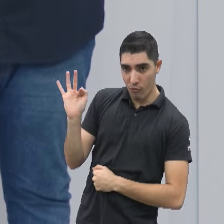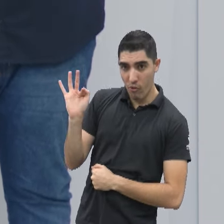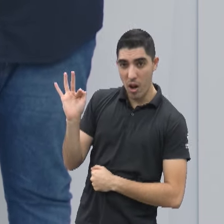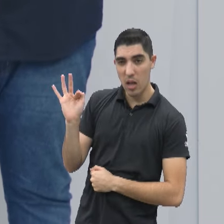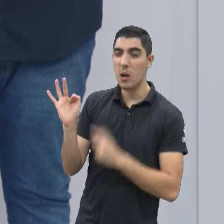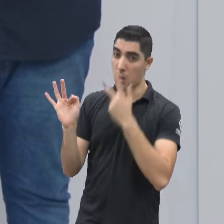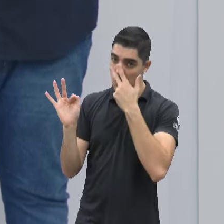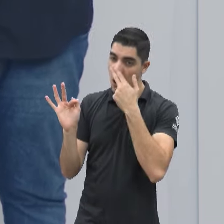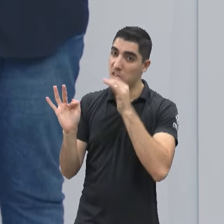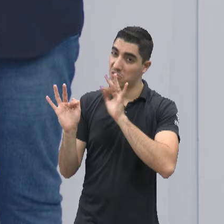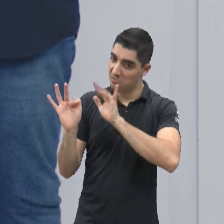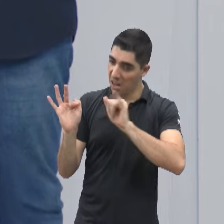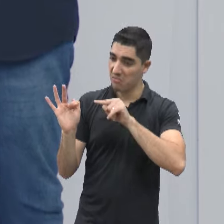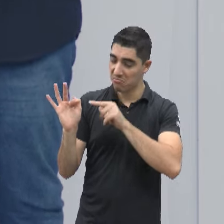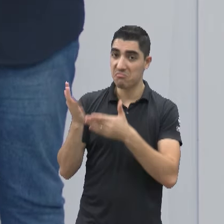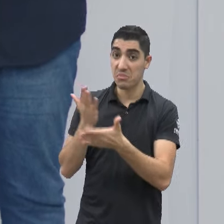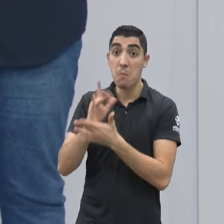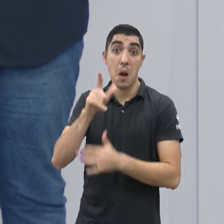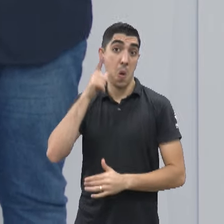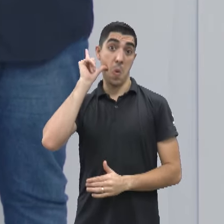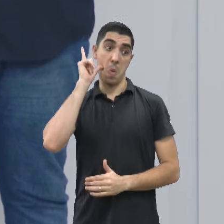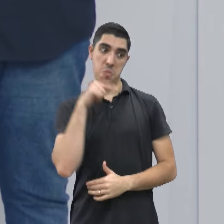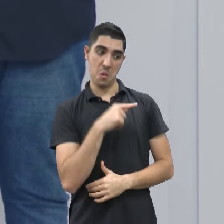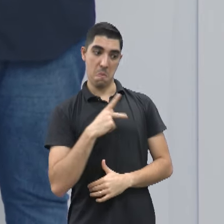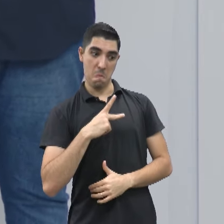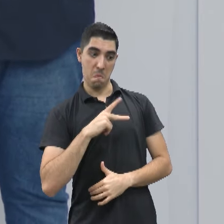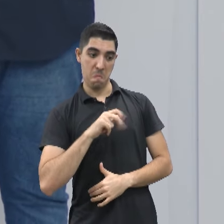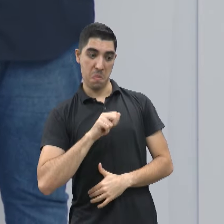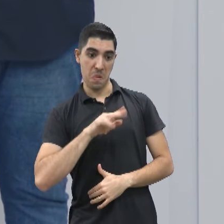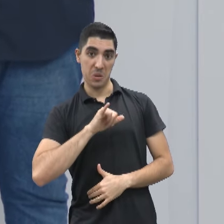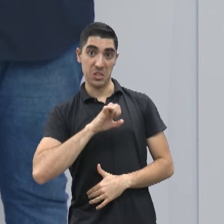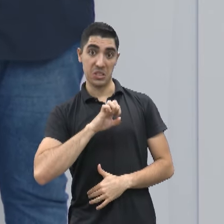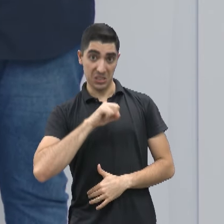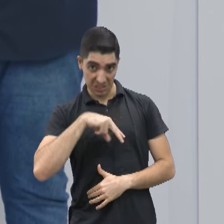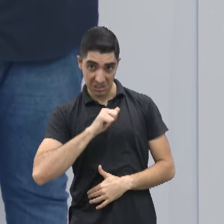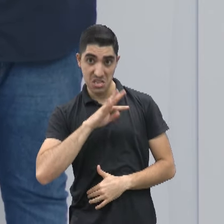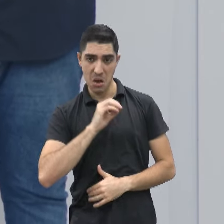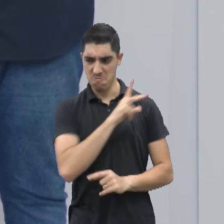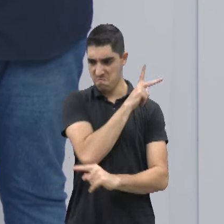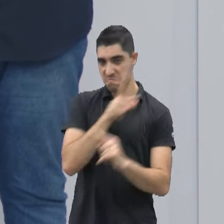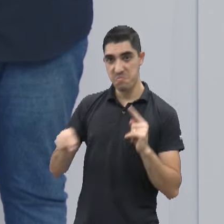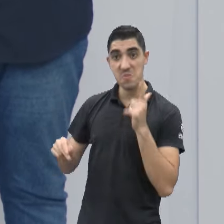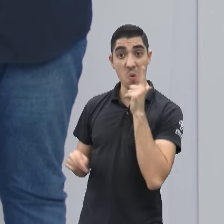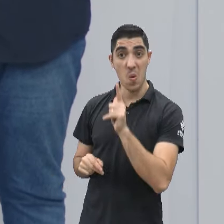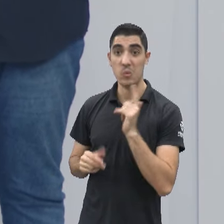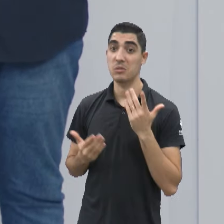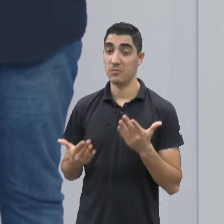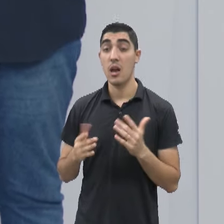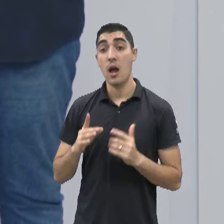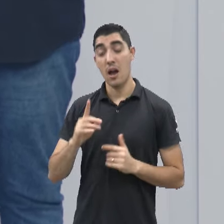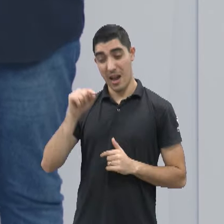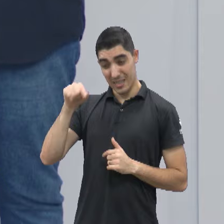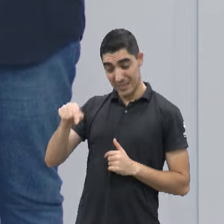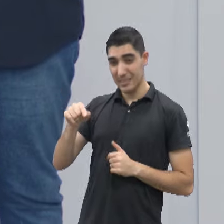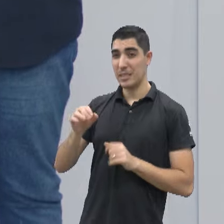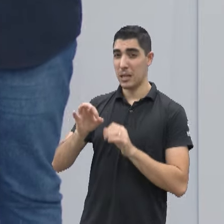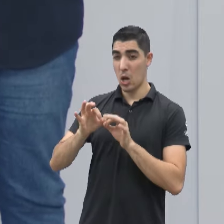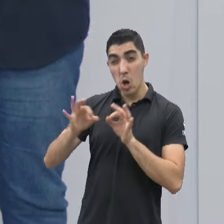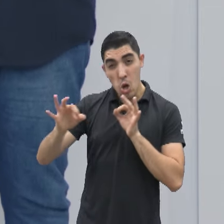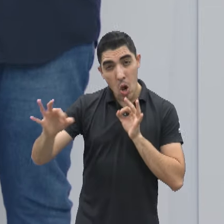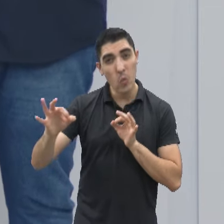mas depois que o Paulistano fez ontem, tudo pode acontecer. Tem a viagem, que é muito longa, isso pode ser desgastante para ambos, né?